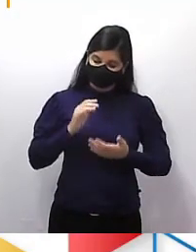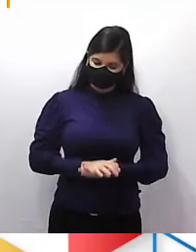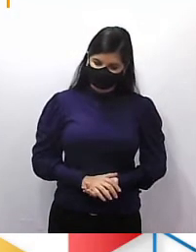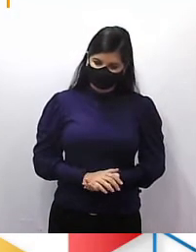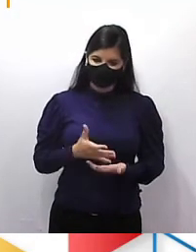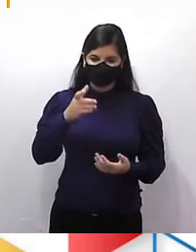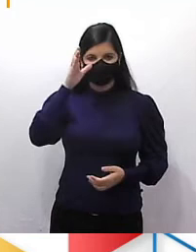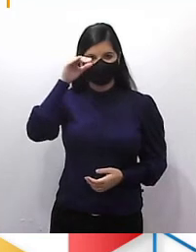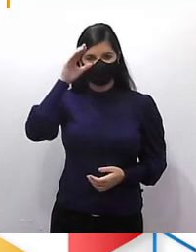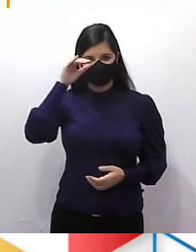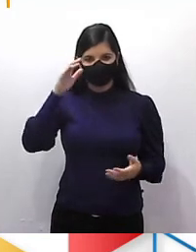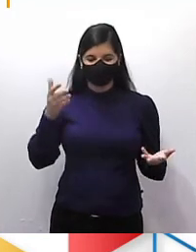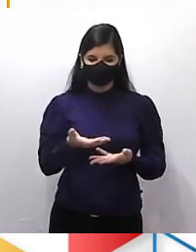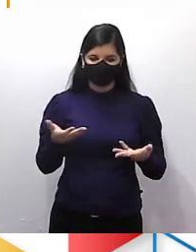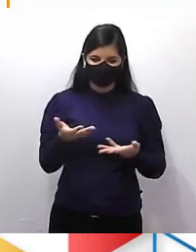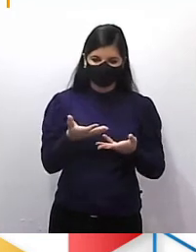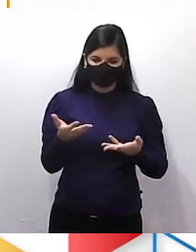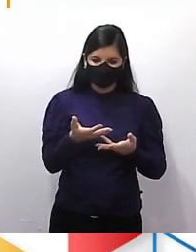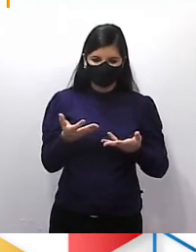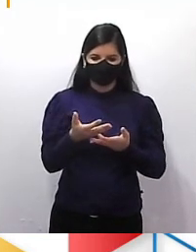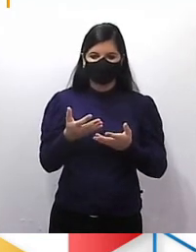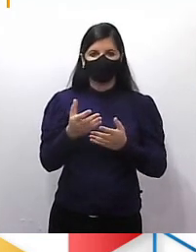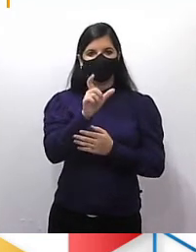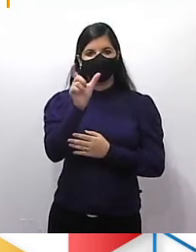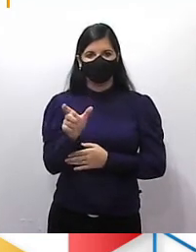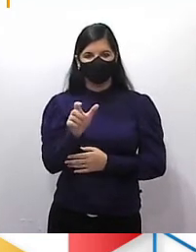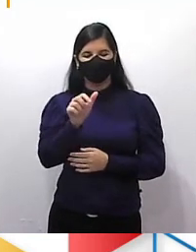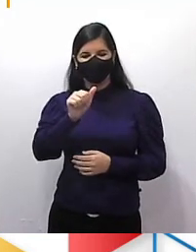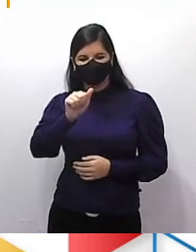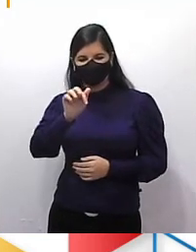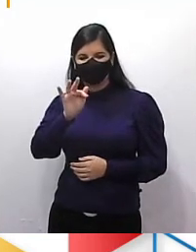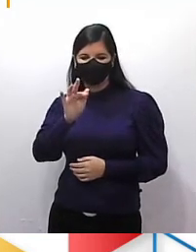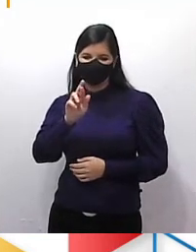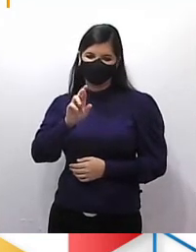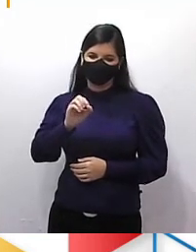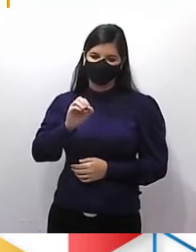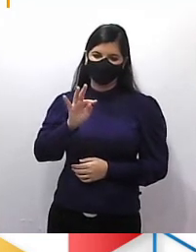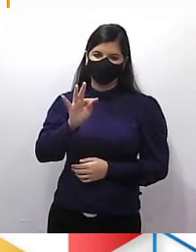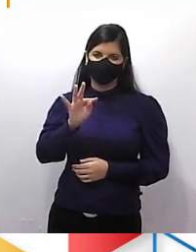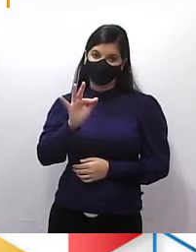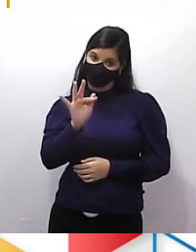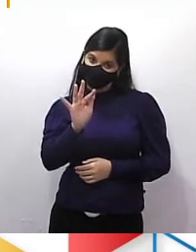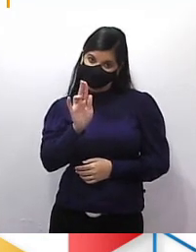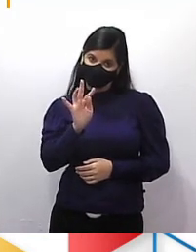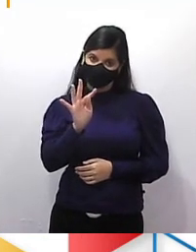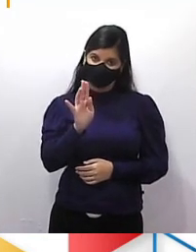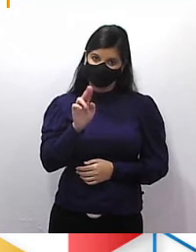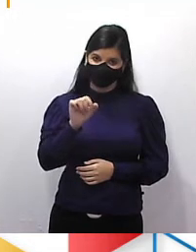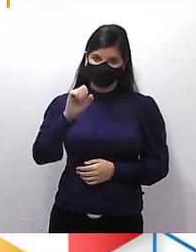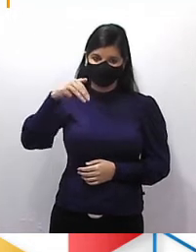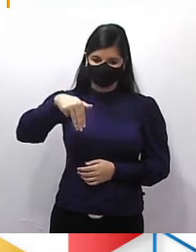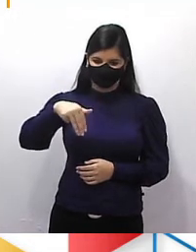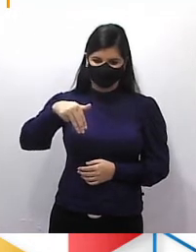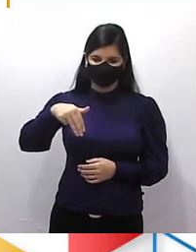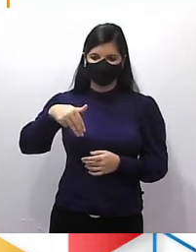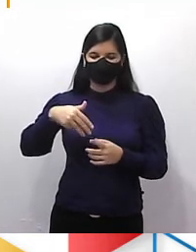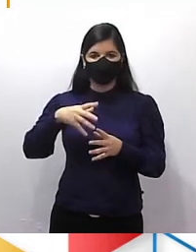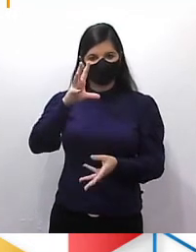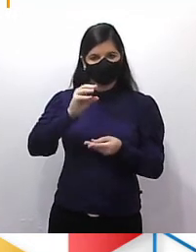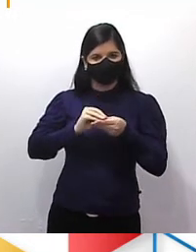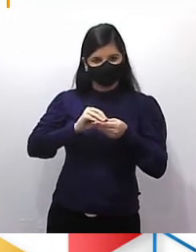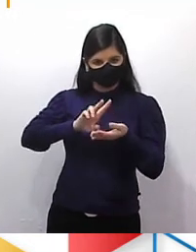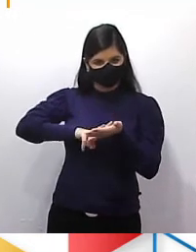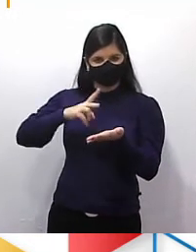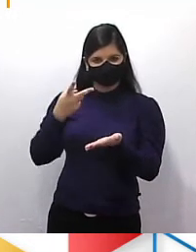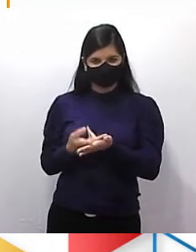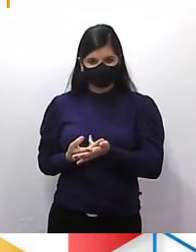Na curiosidade de hoje, nós iremos ver o termo chamado de Afrofuturism, afrofuturismo. Vou fazer uma breve